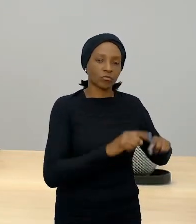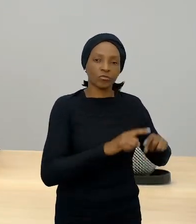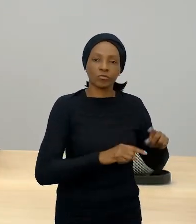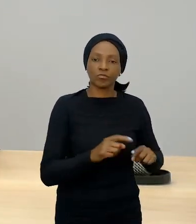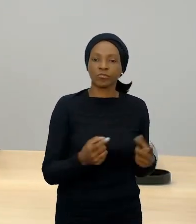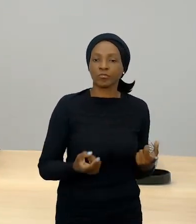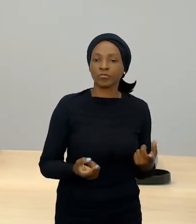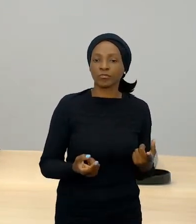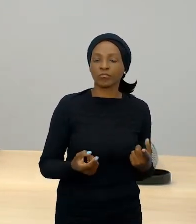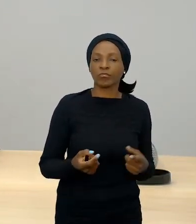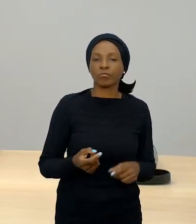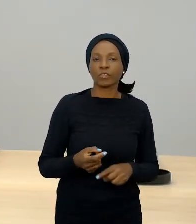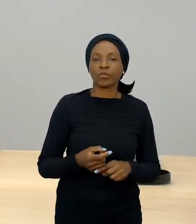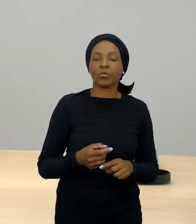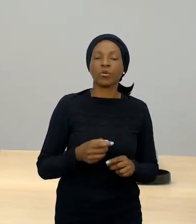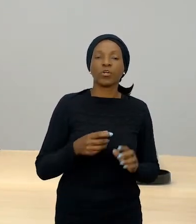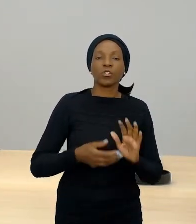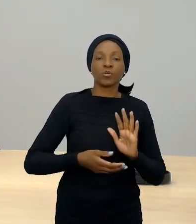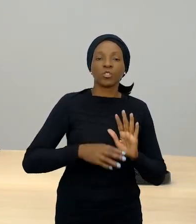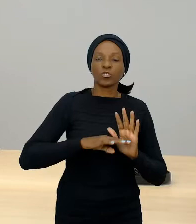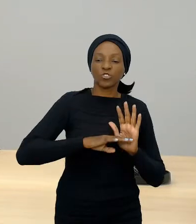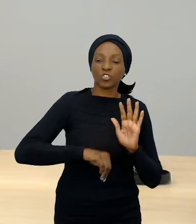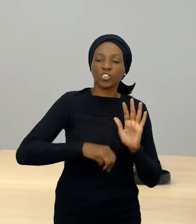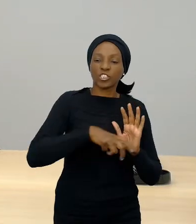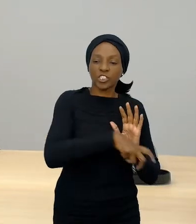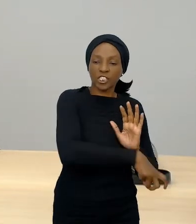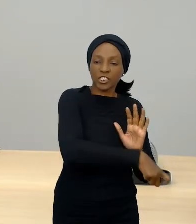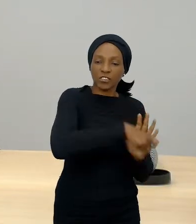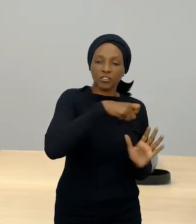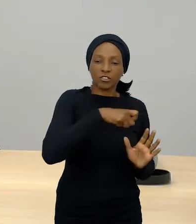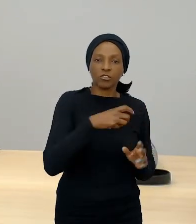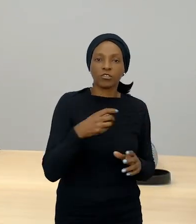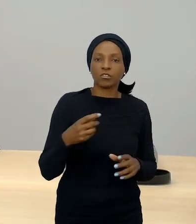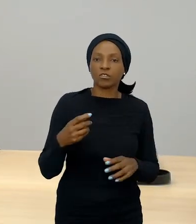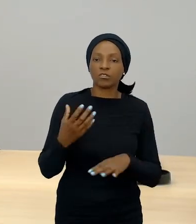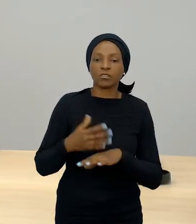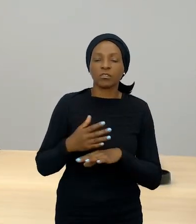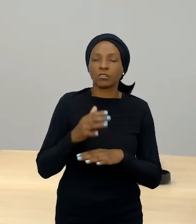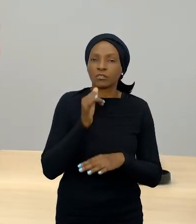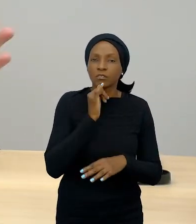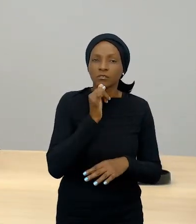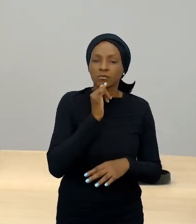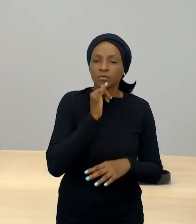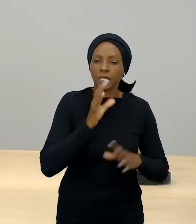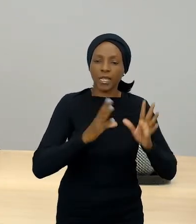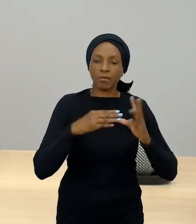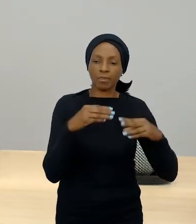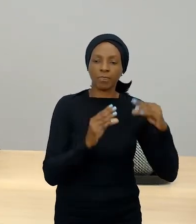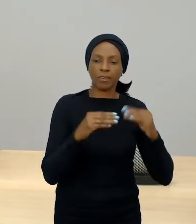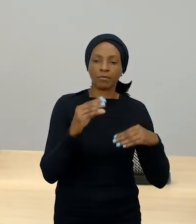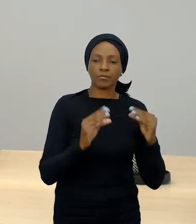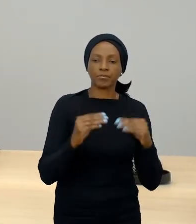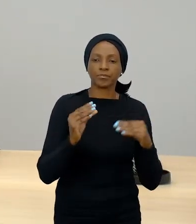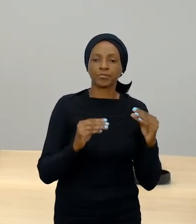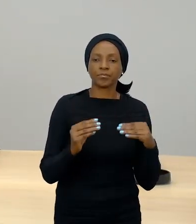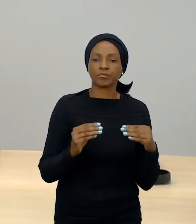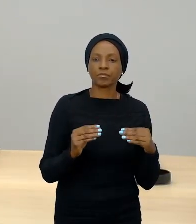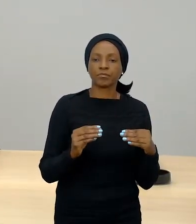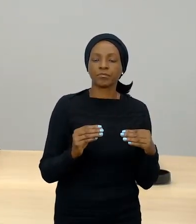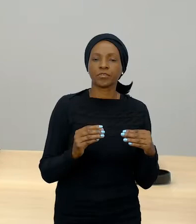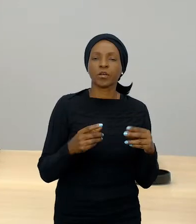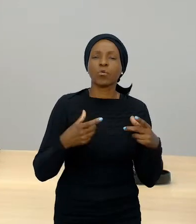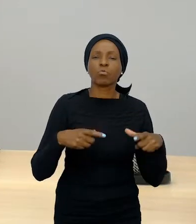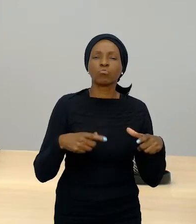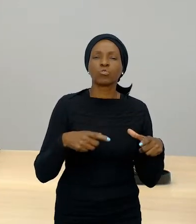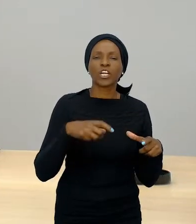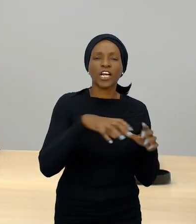Né? Então, desde a extração, se eu vou trabalhar, por exemplo, aí com plástico, né? Onde ocorre essa